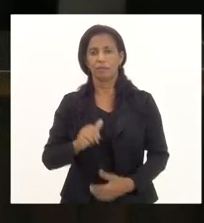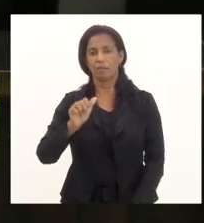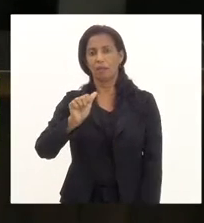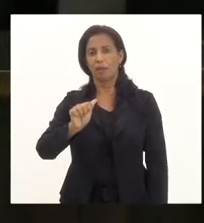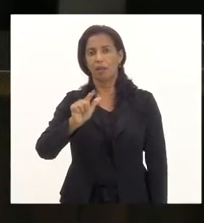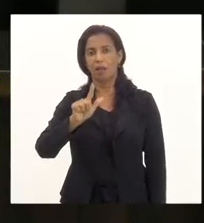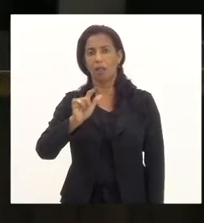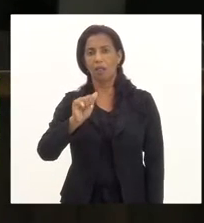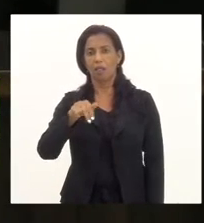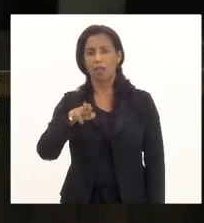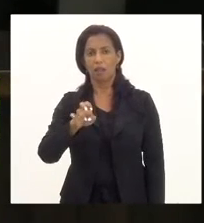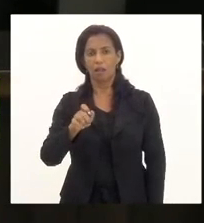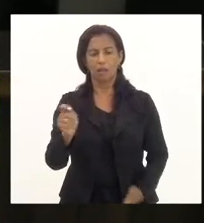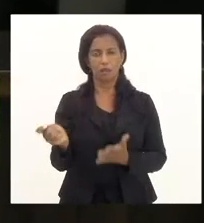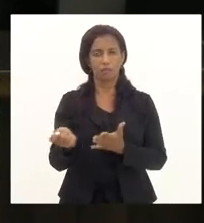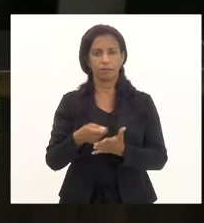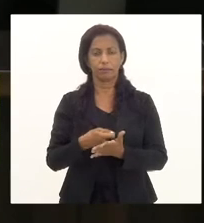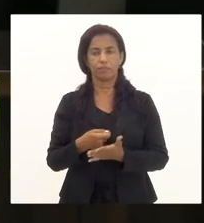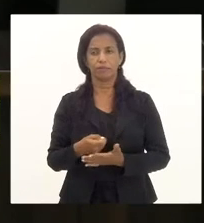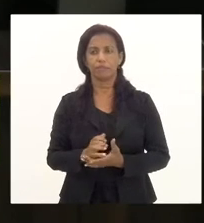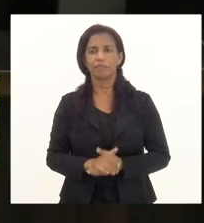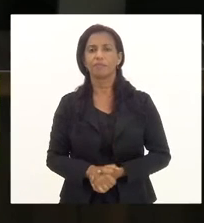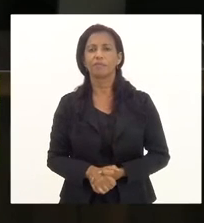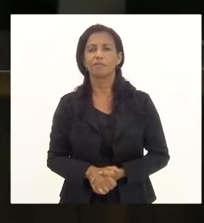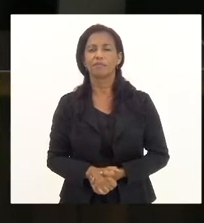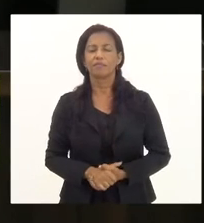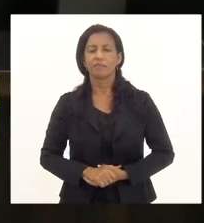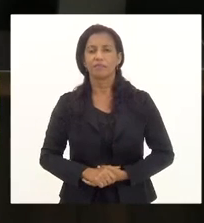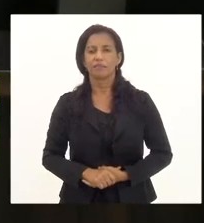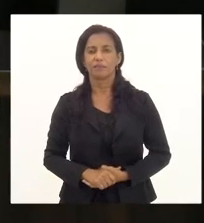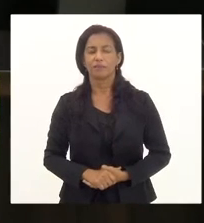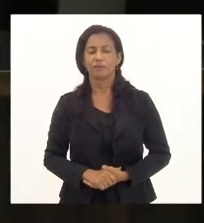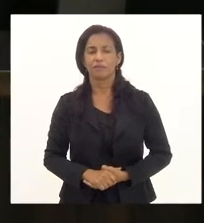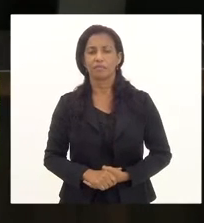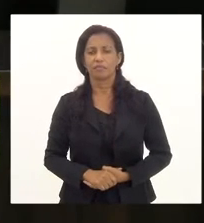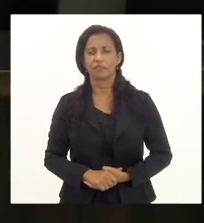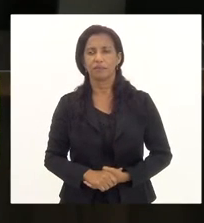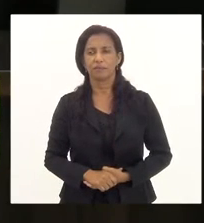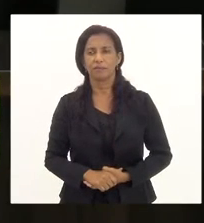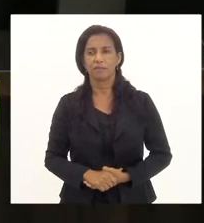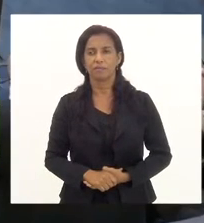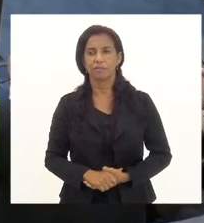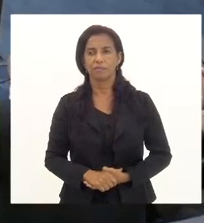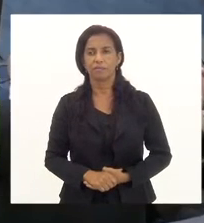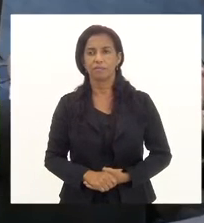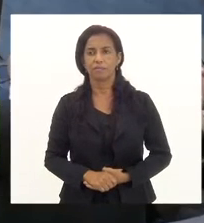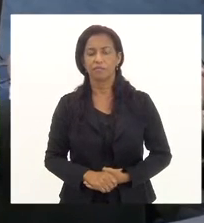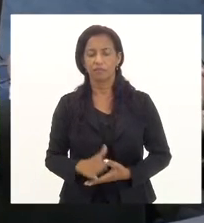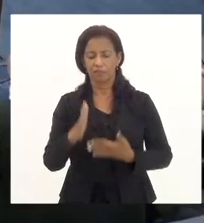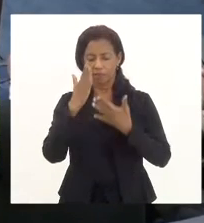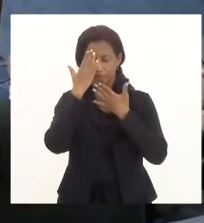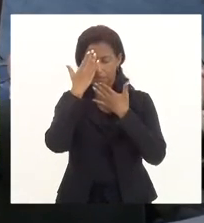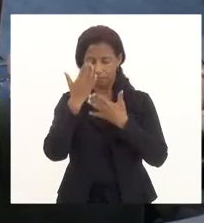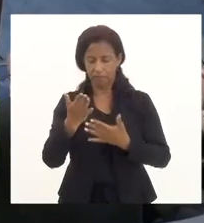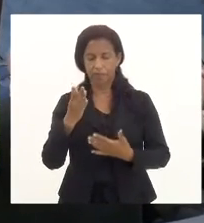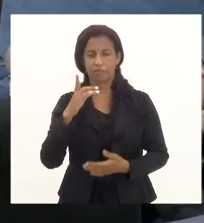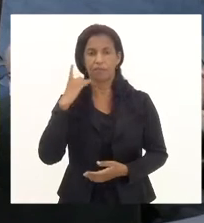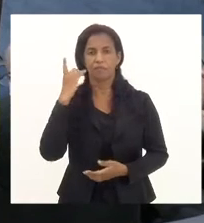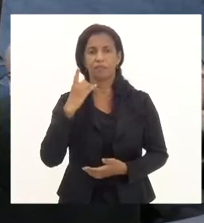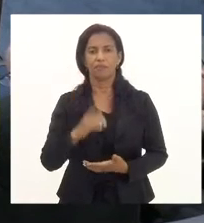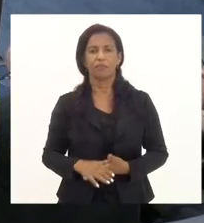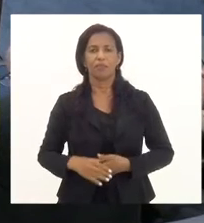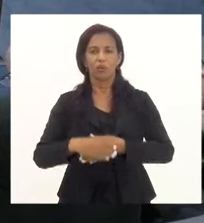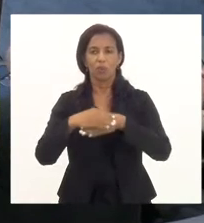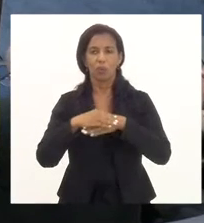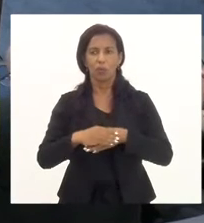Aline Cavalcante que tá escrito ali com a mãozinha ali faz tempo por favor choraline bom obrigada Deputado